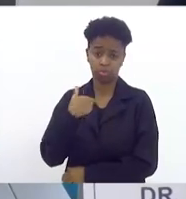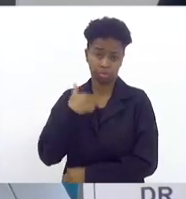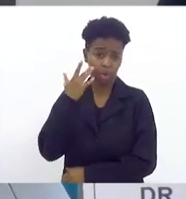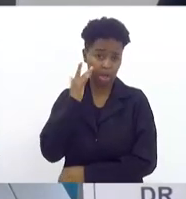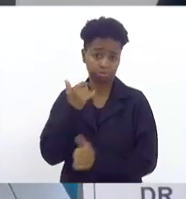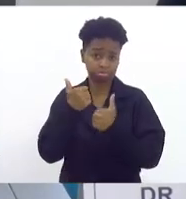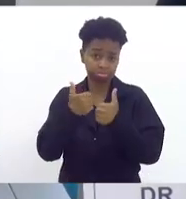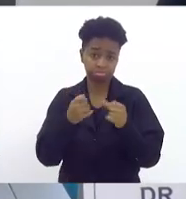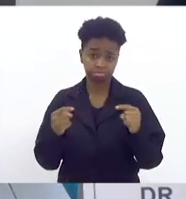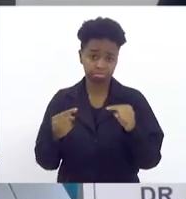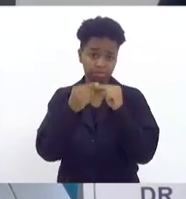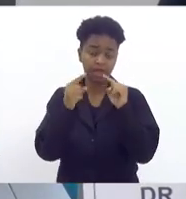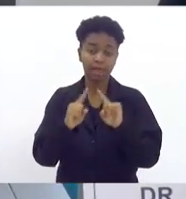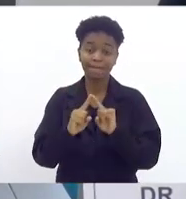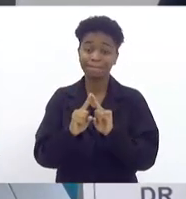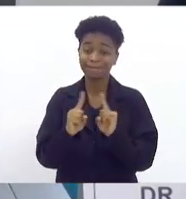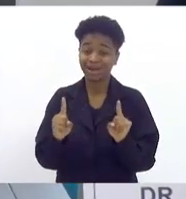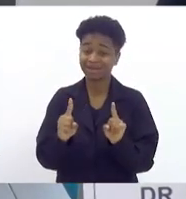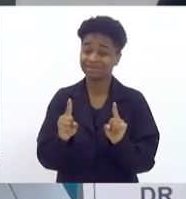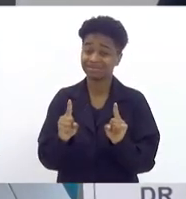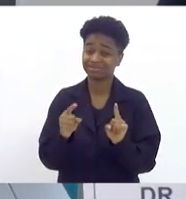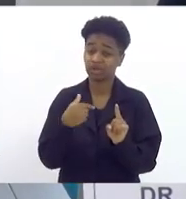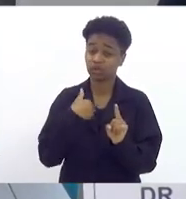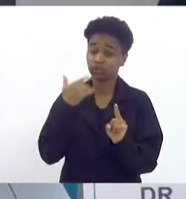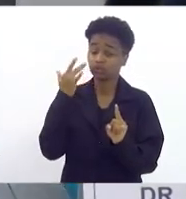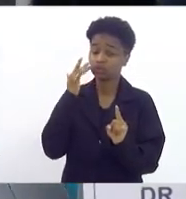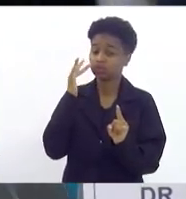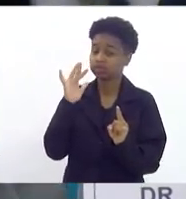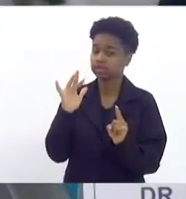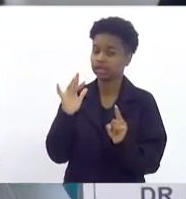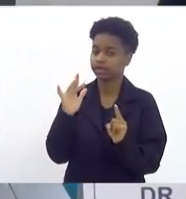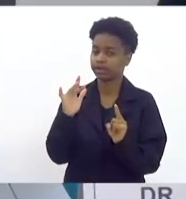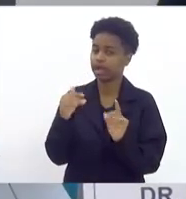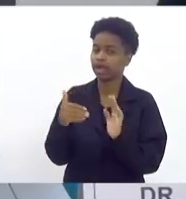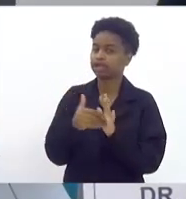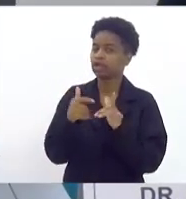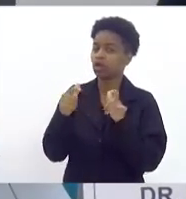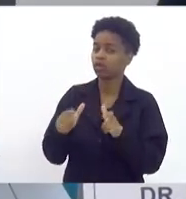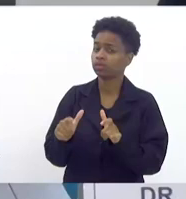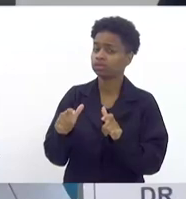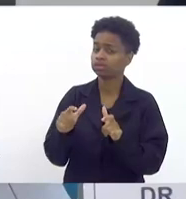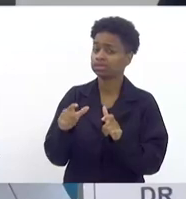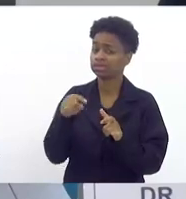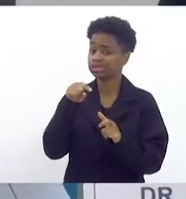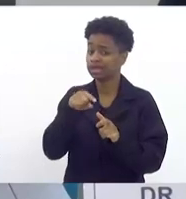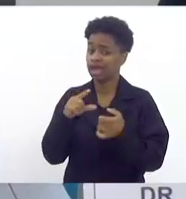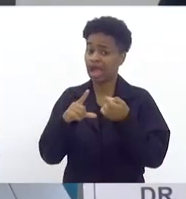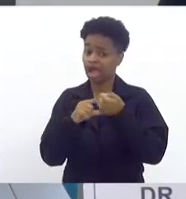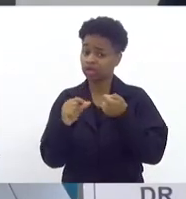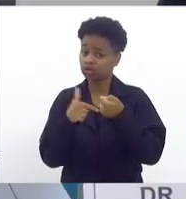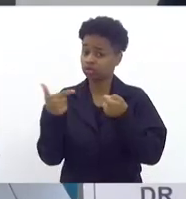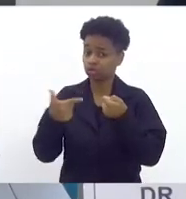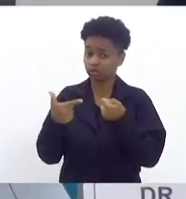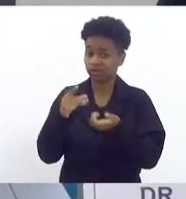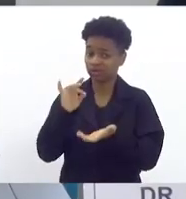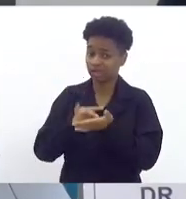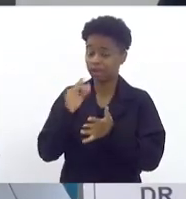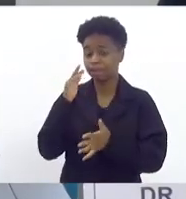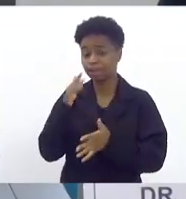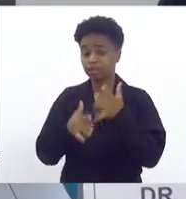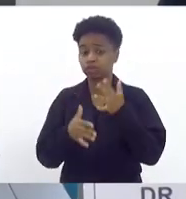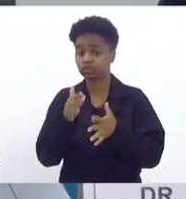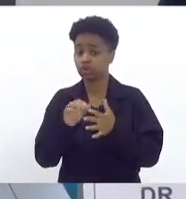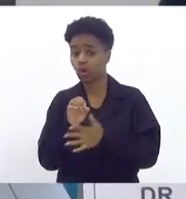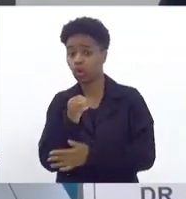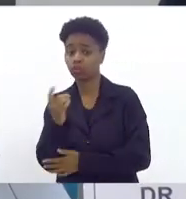e pertinente. Agora, eu não sei até que ponto a existência ou não desse artigo 2º prejudica o interesse, eu estou vendo que